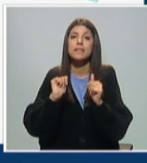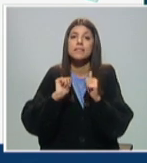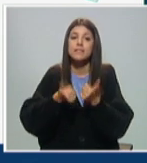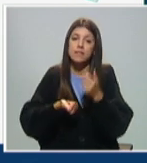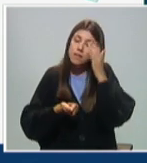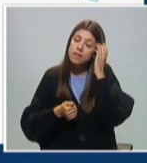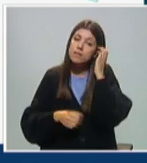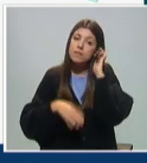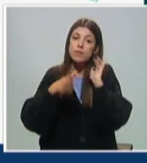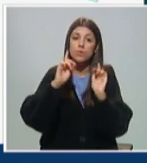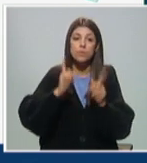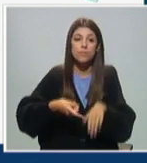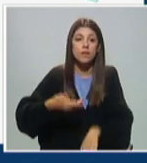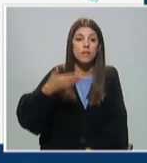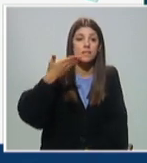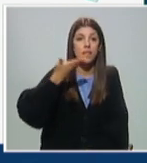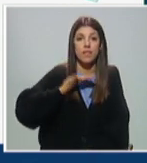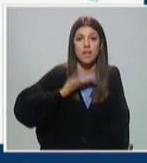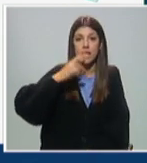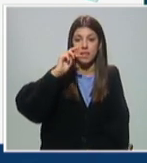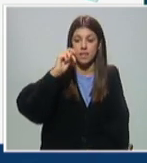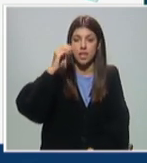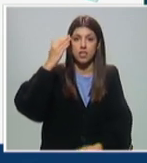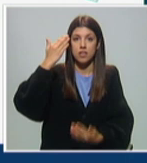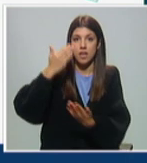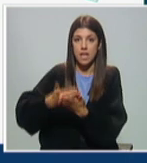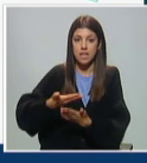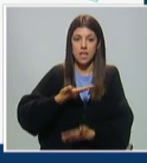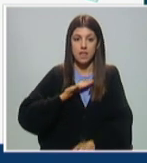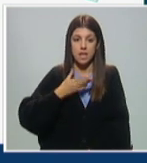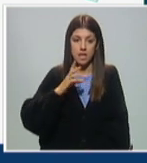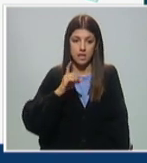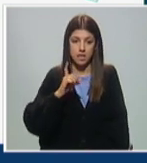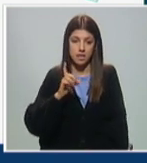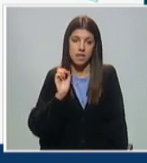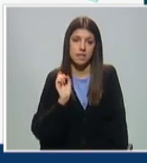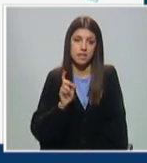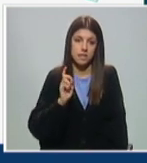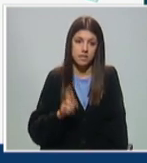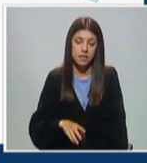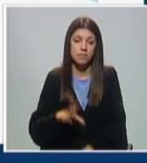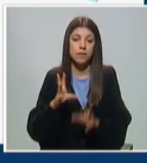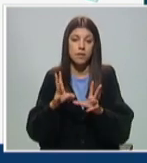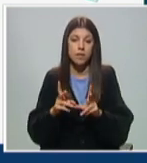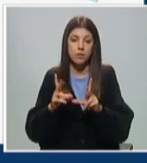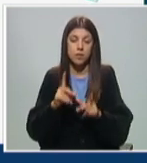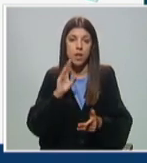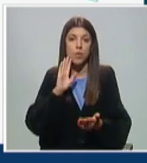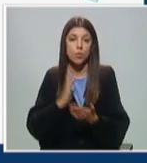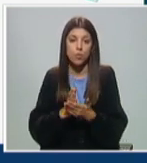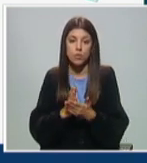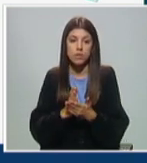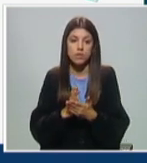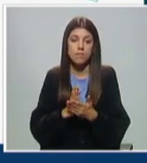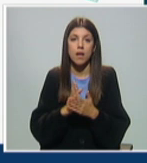de D3 até D16 e deu Enter. Para calcular a última, já não precisamos de estar a